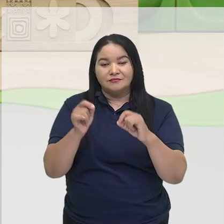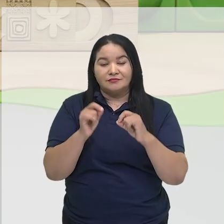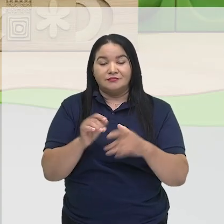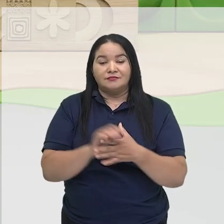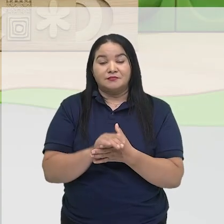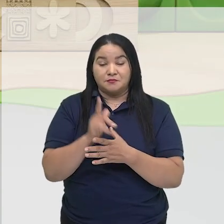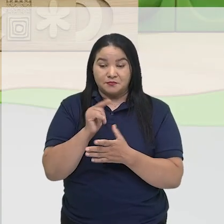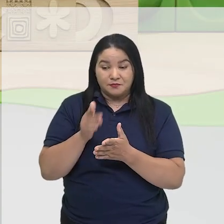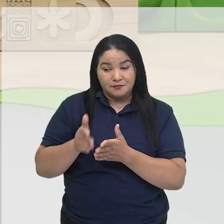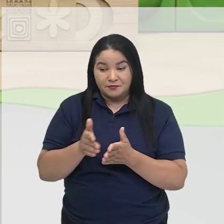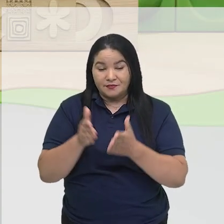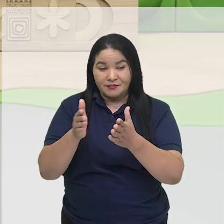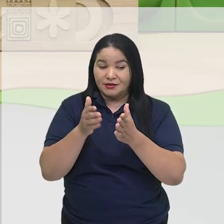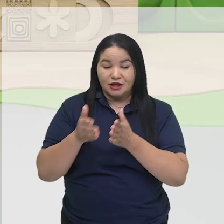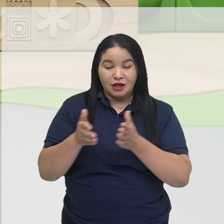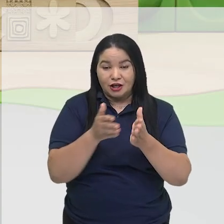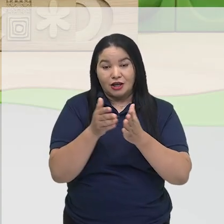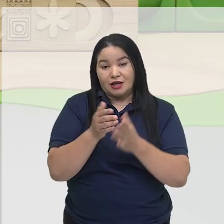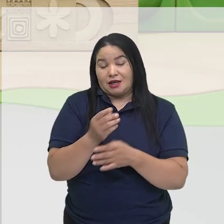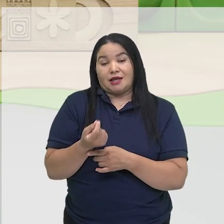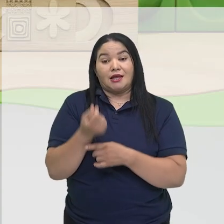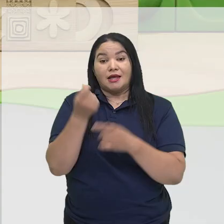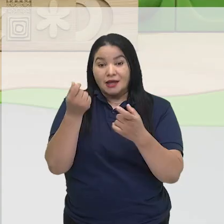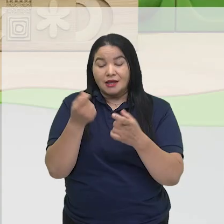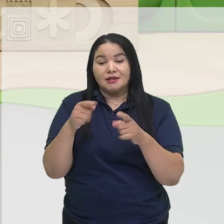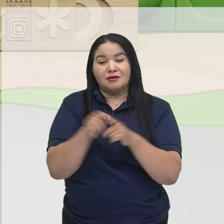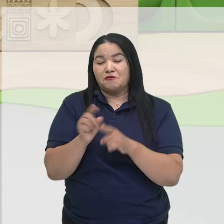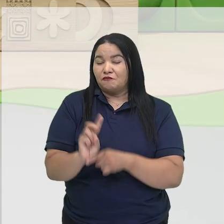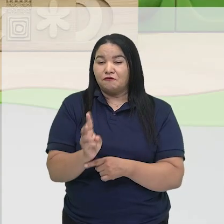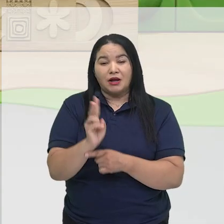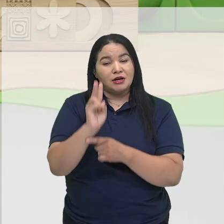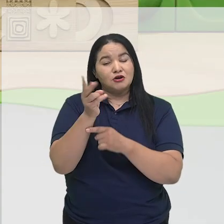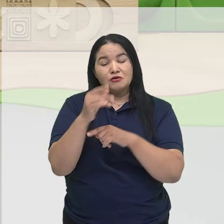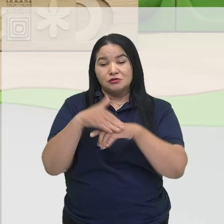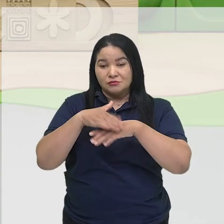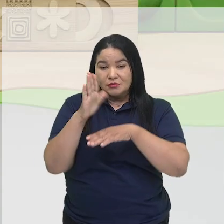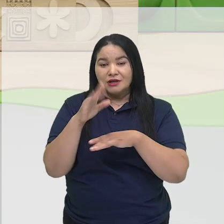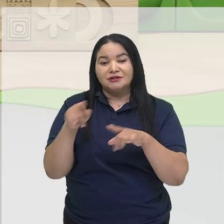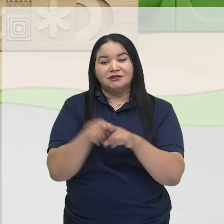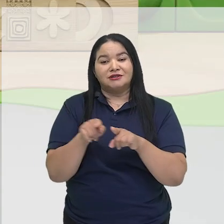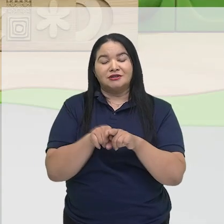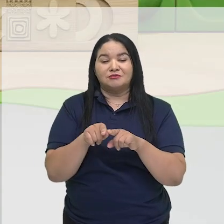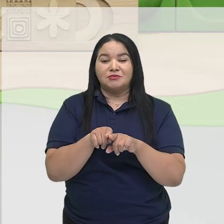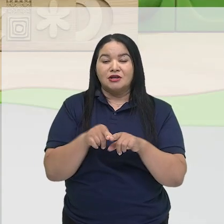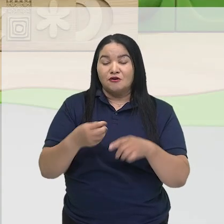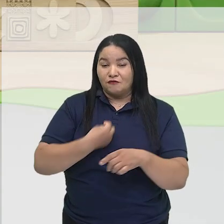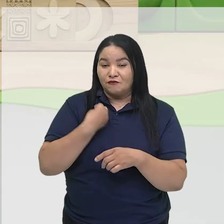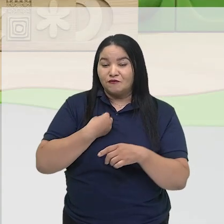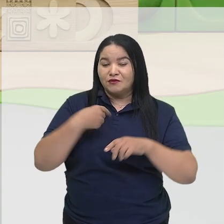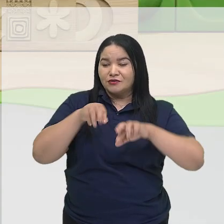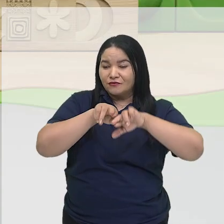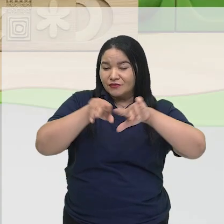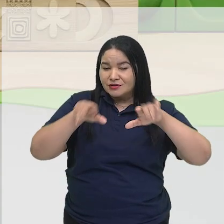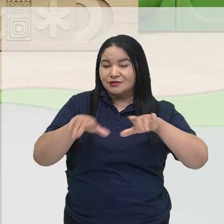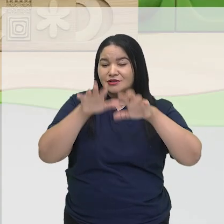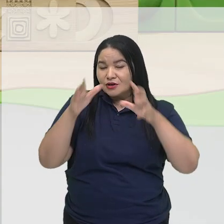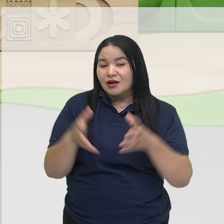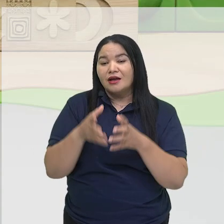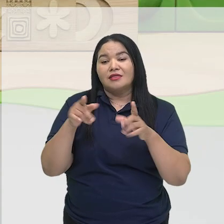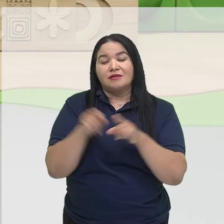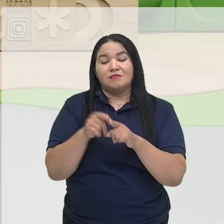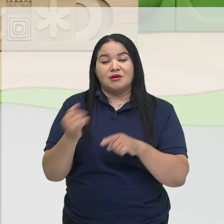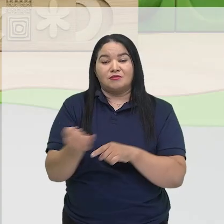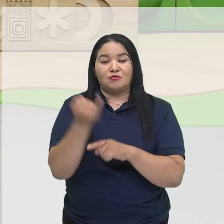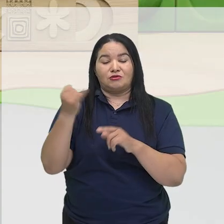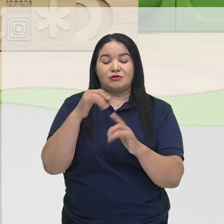nossa bacia é rica, o quanto ela tem aí de diversidade, de importância para